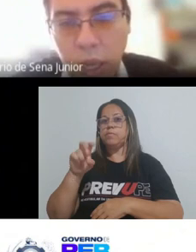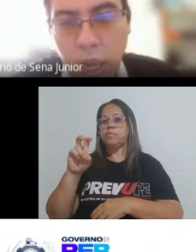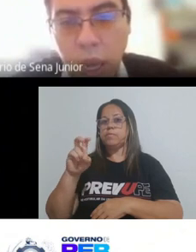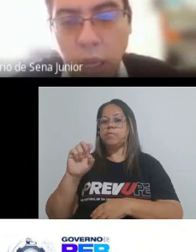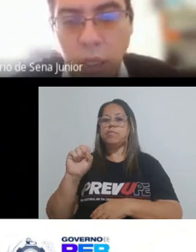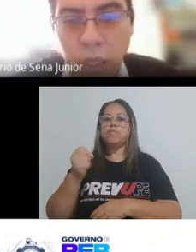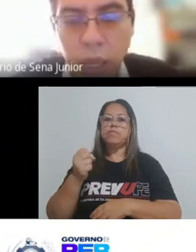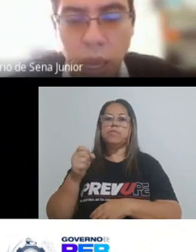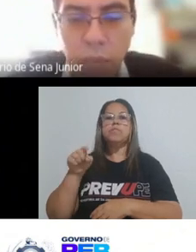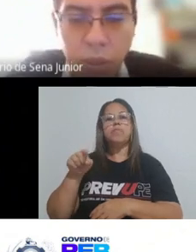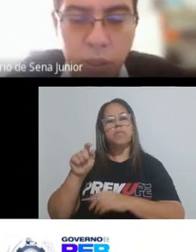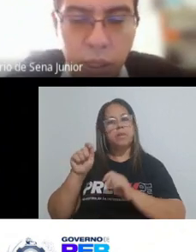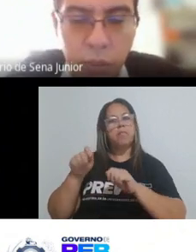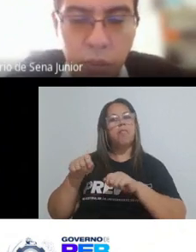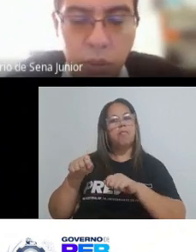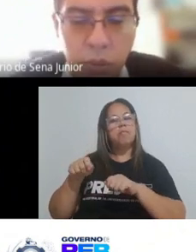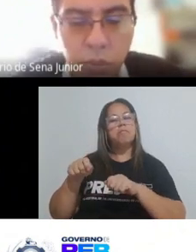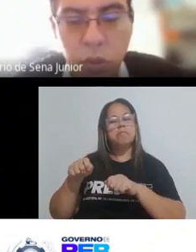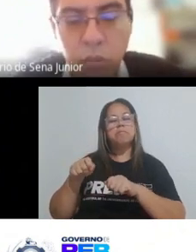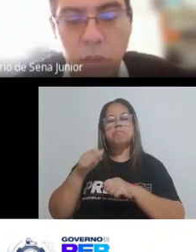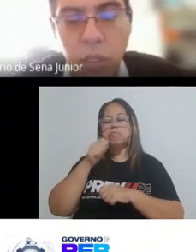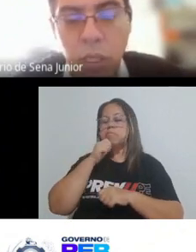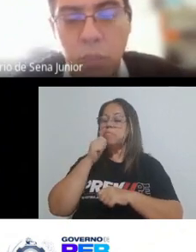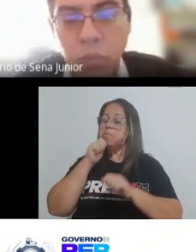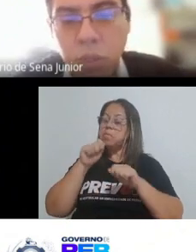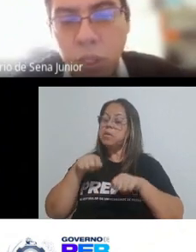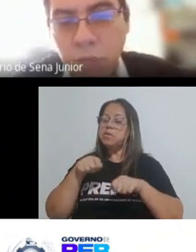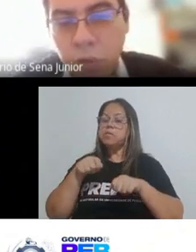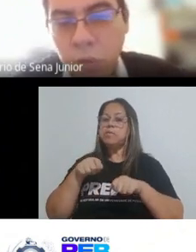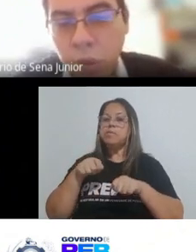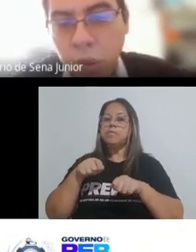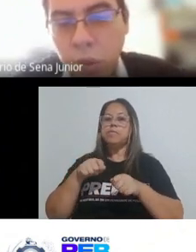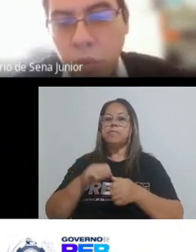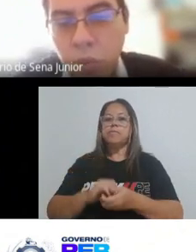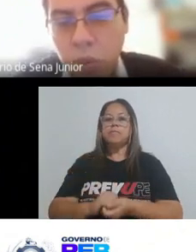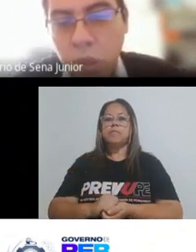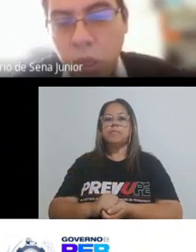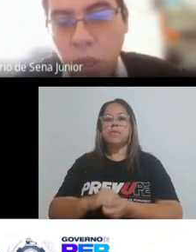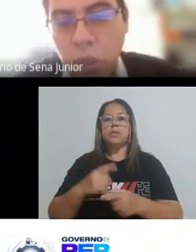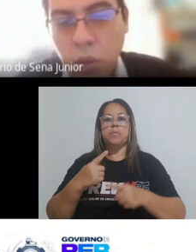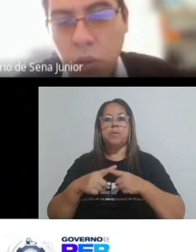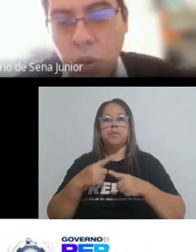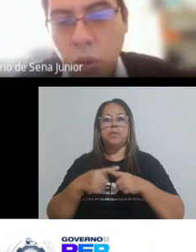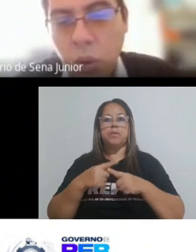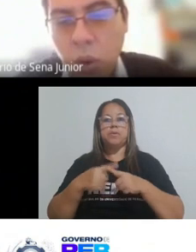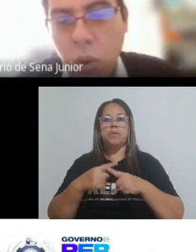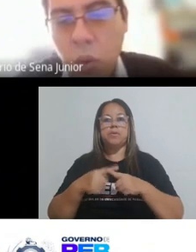esta ainda, a princípio, seria possível, porque